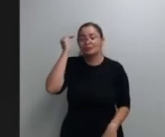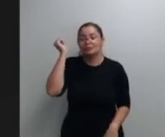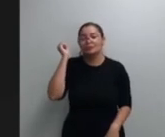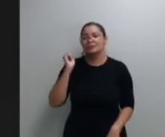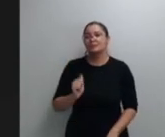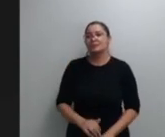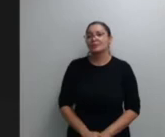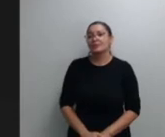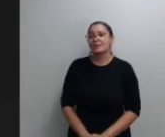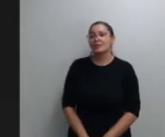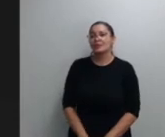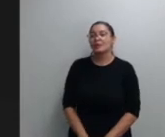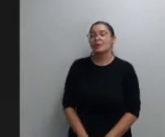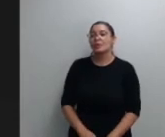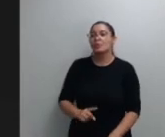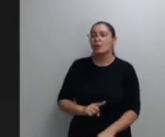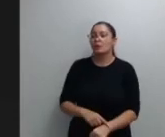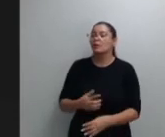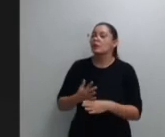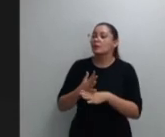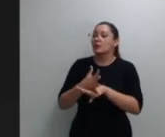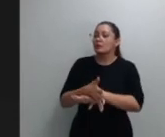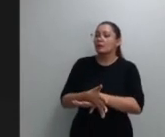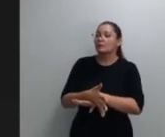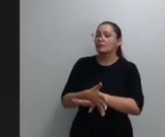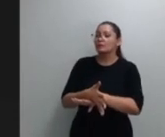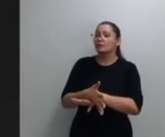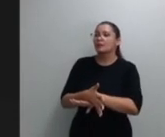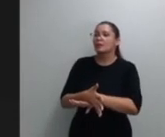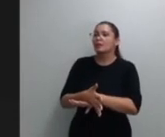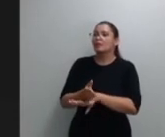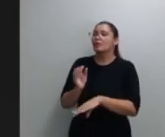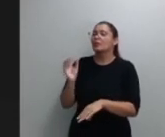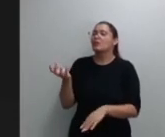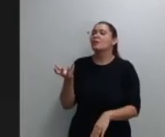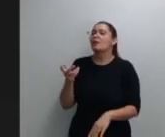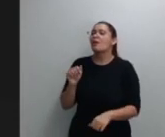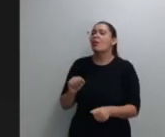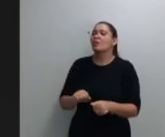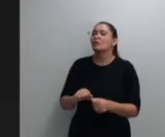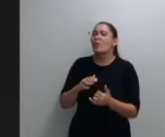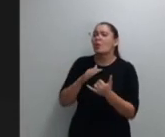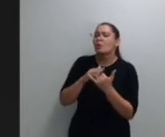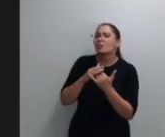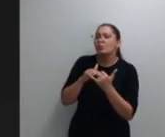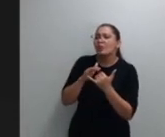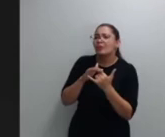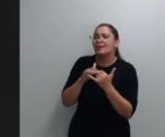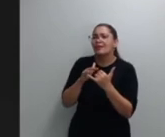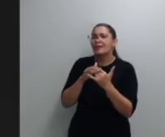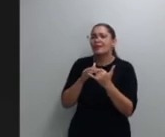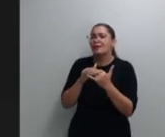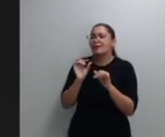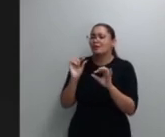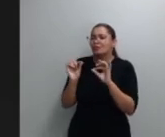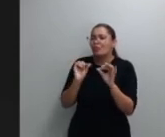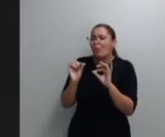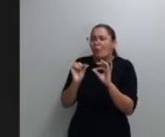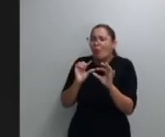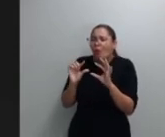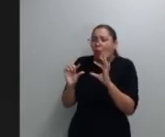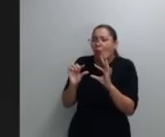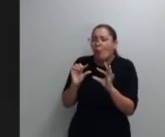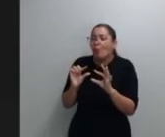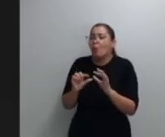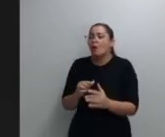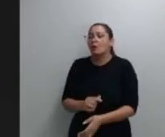caso do momento adequado do ingresso eu vou pedir só fazer uma observação que como o Youtube é muito pequeno de lei mas como o Youtube